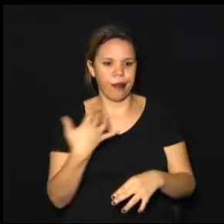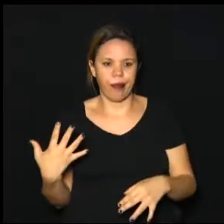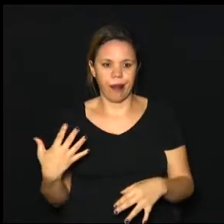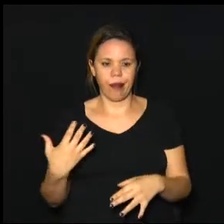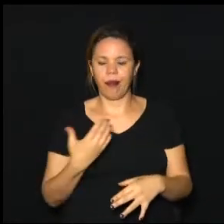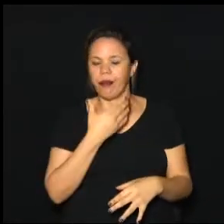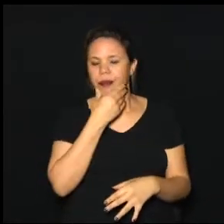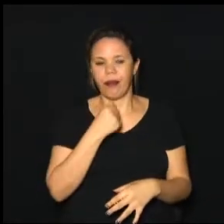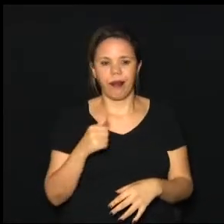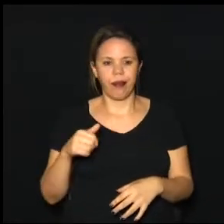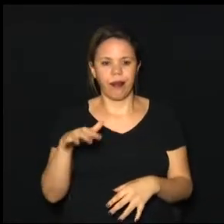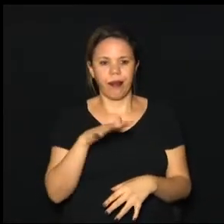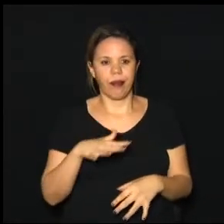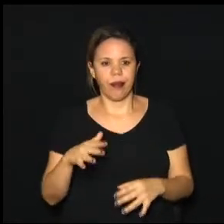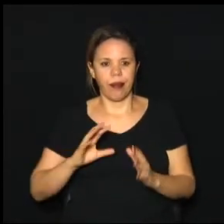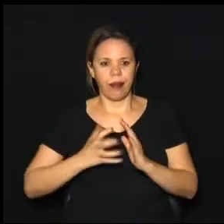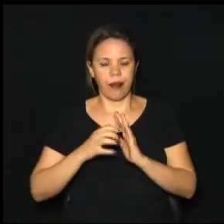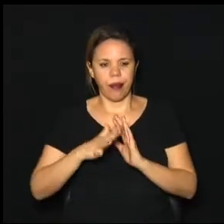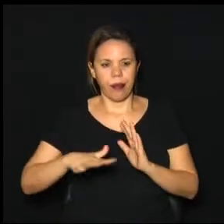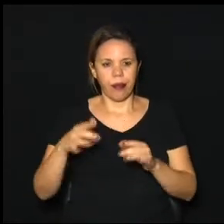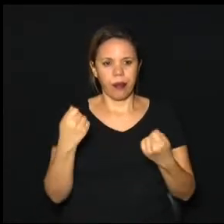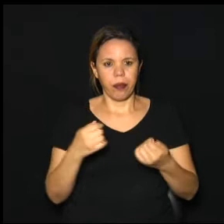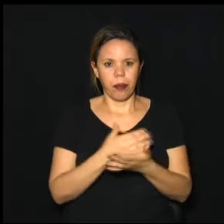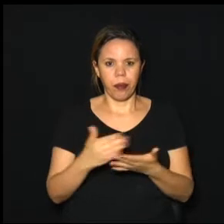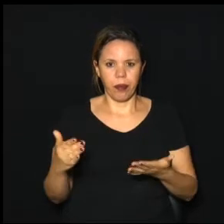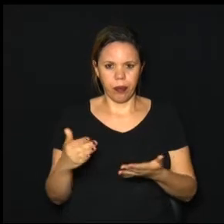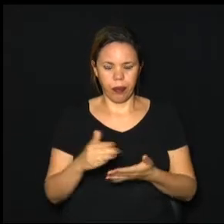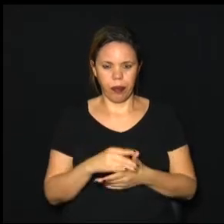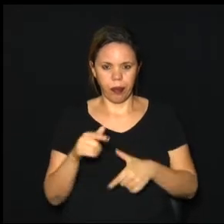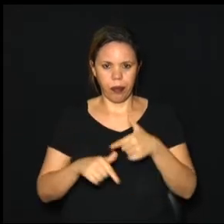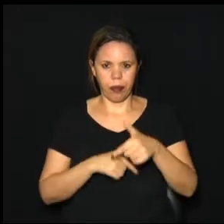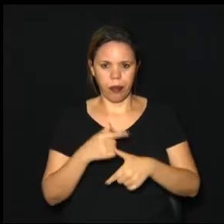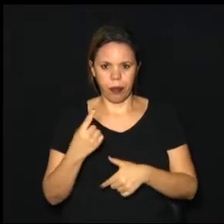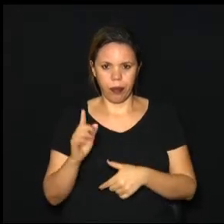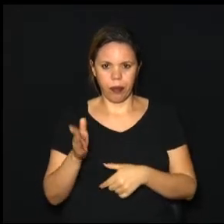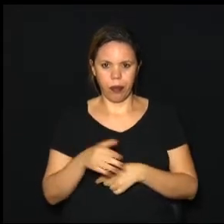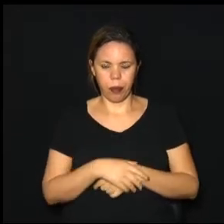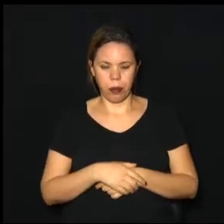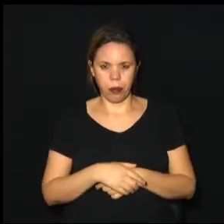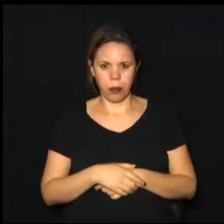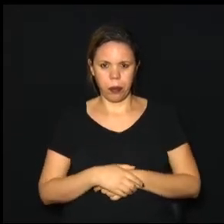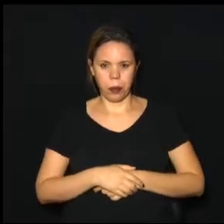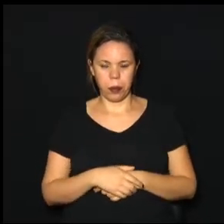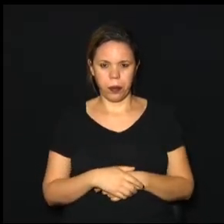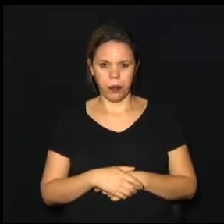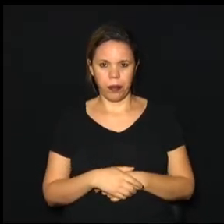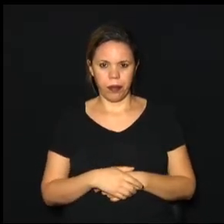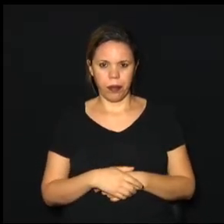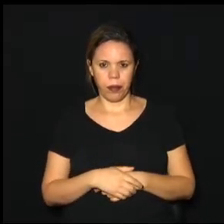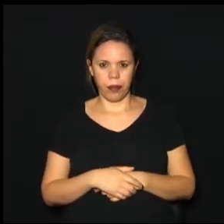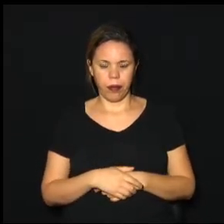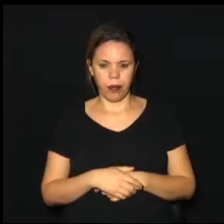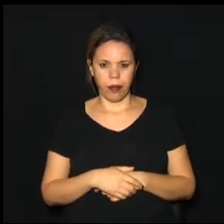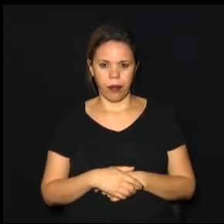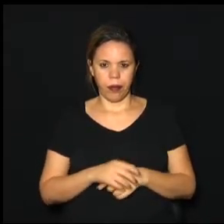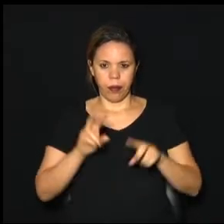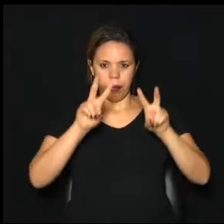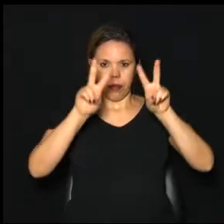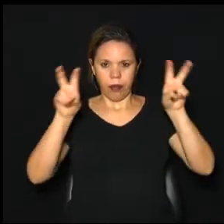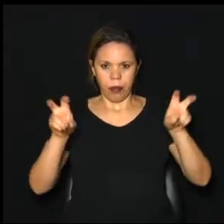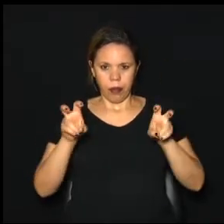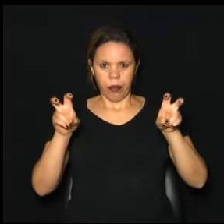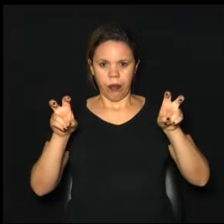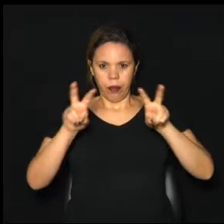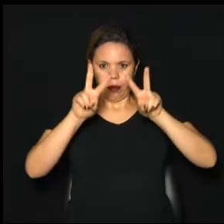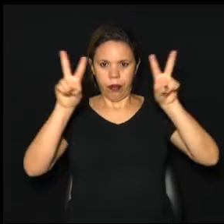homens, não é? Então, os partidos precisam começar a trabalhar com isso desde já. Aliás, entre parênteses, né, até porque